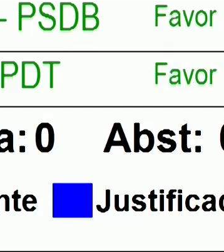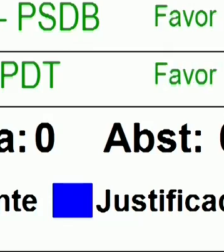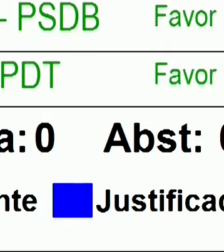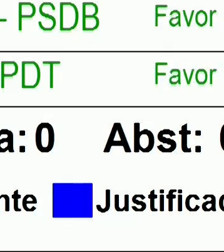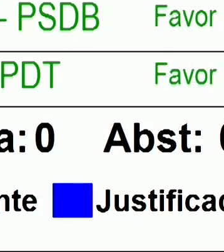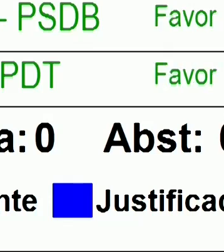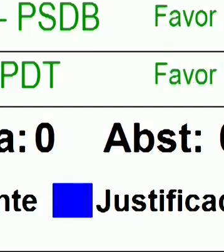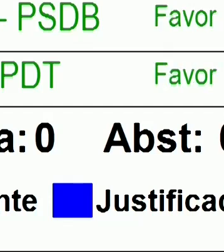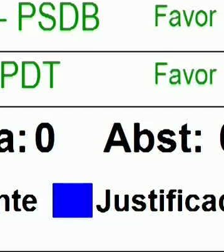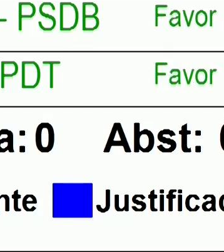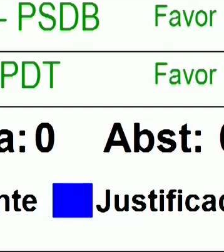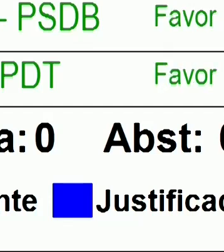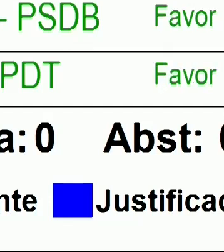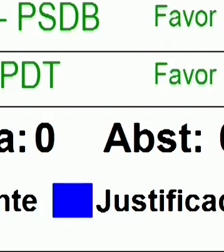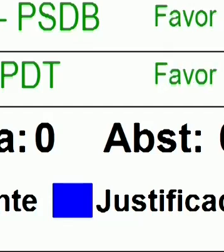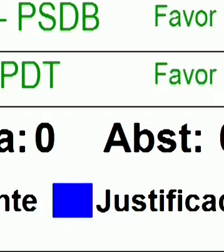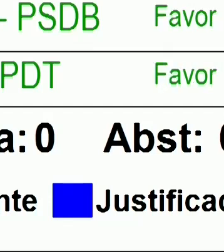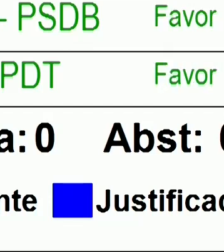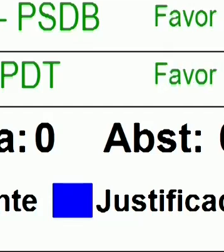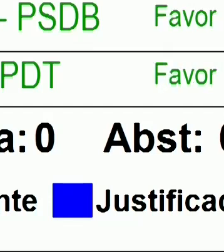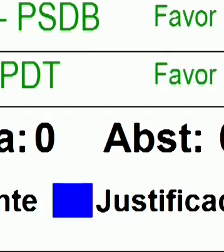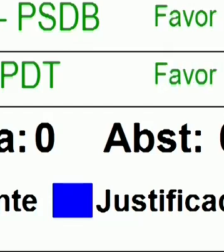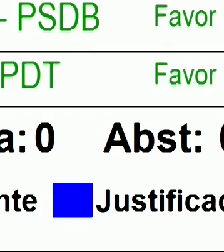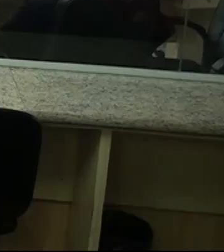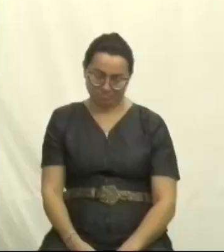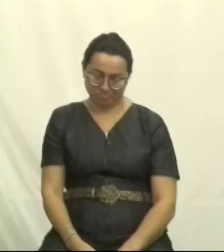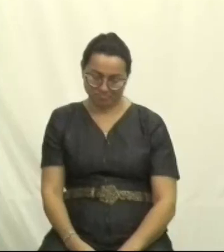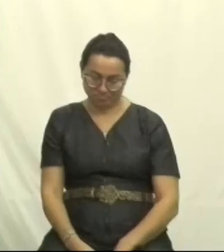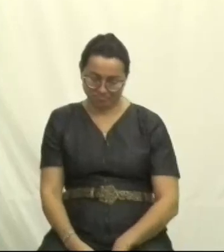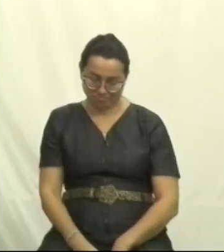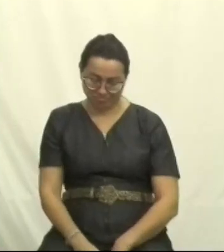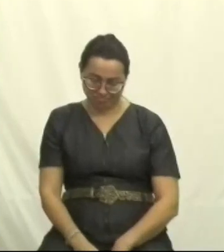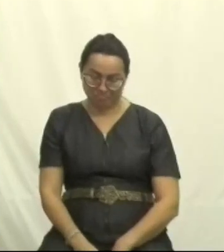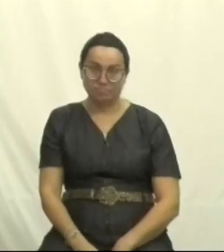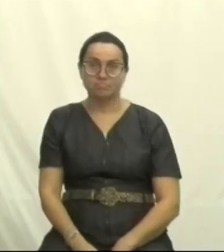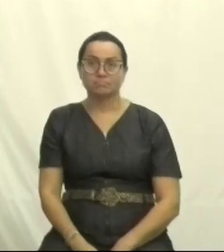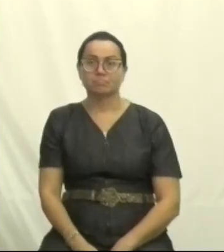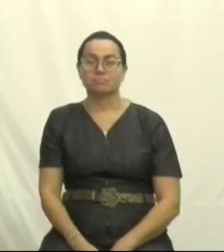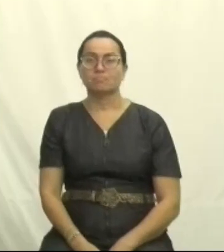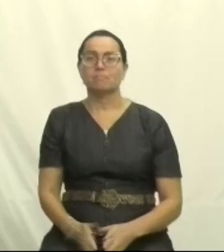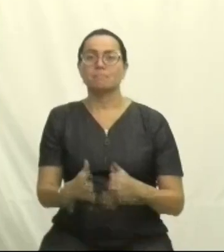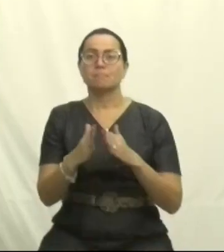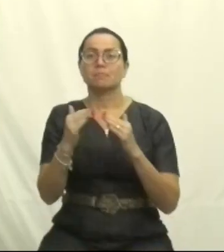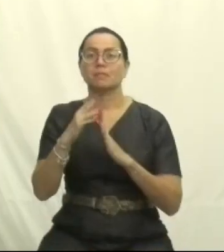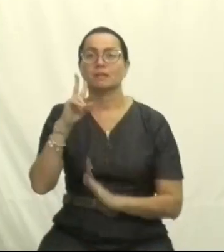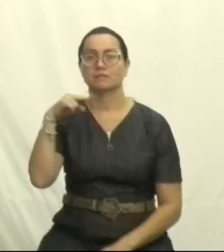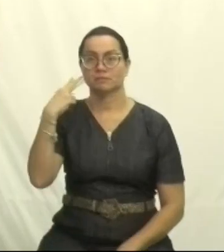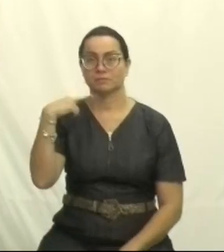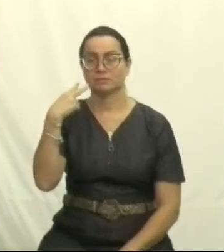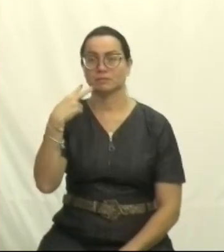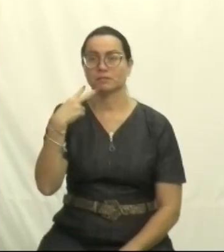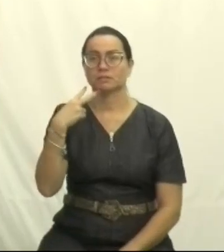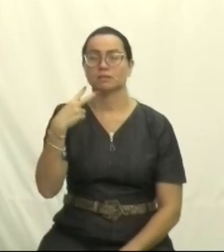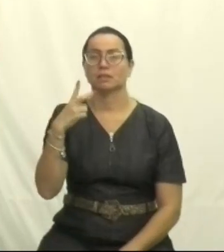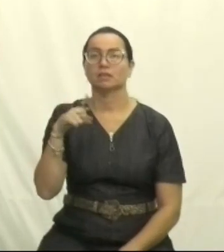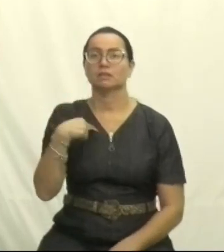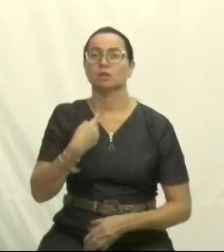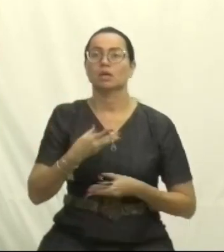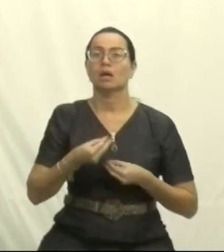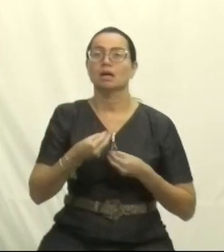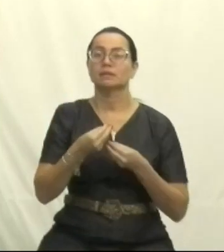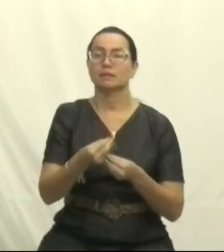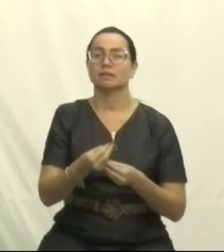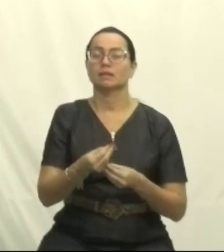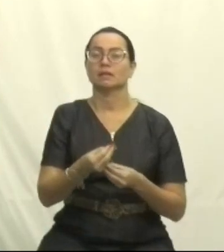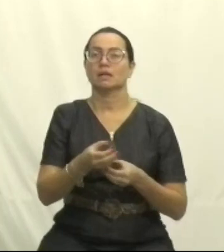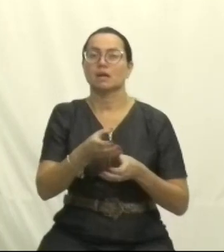A moção foi aprovada por unanimidade. Pedi para os vereadores, no final da sessão, nós vamos fazer a entrega ao Corpo de Bombeiros que se